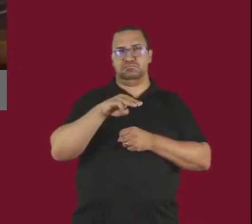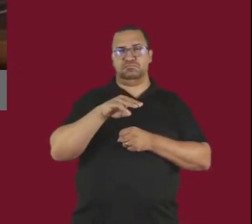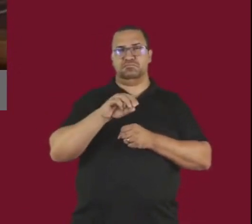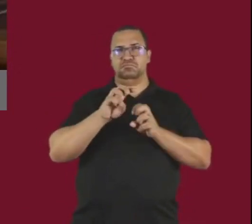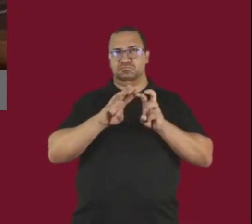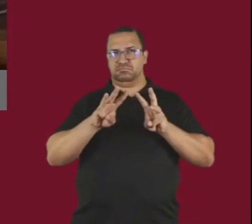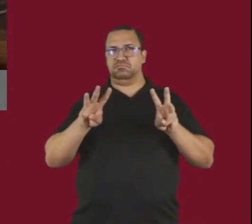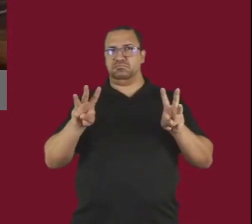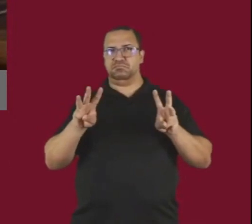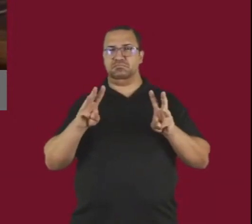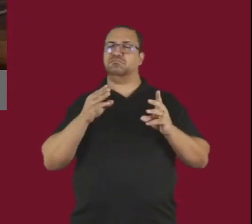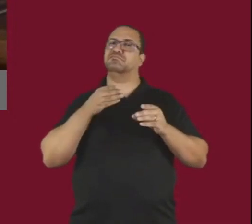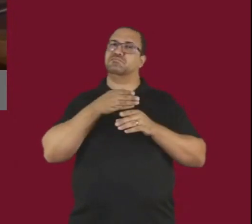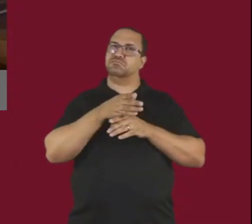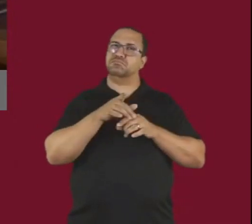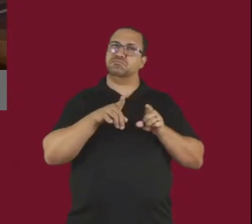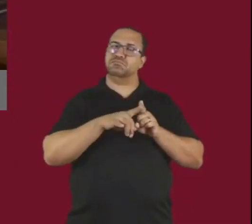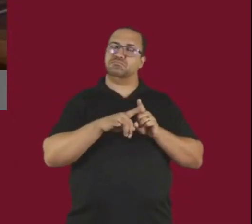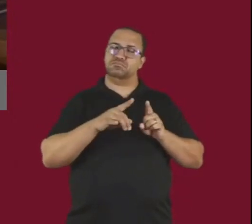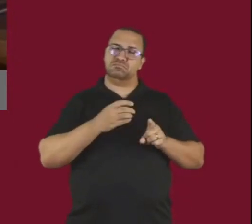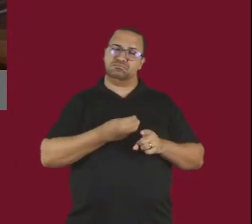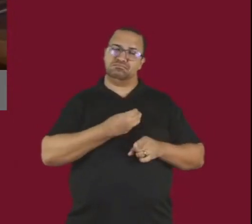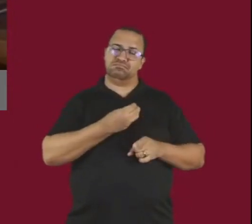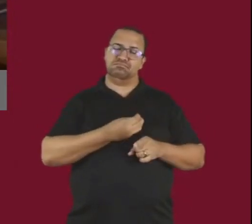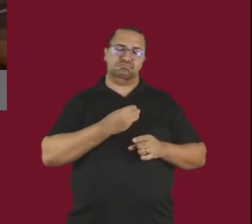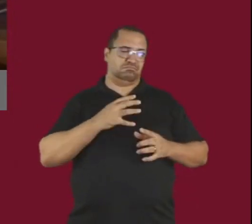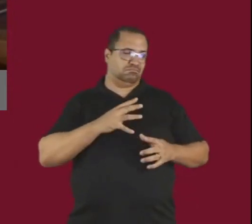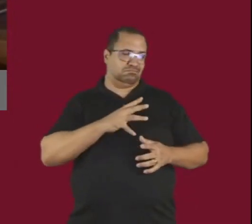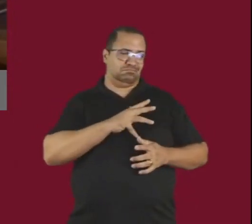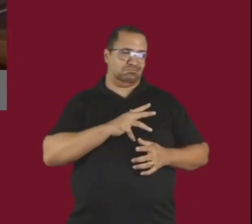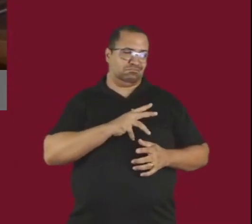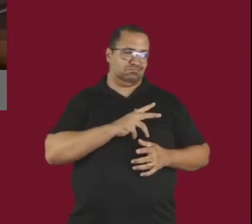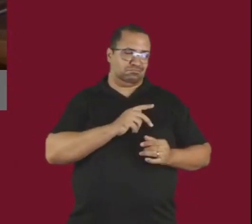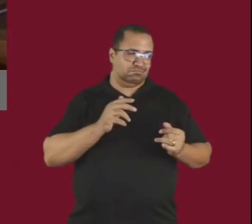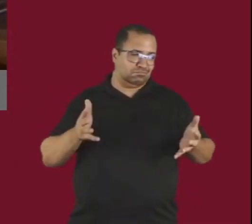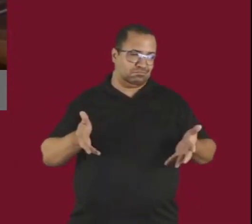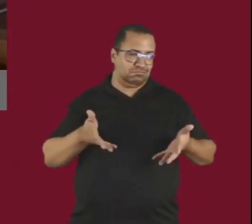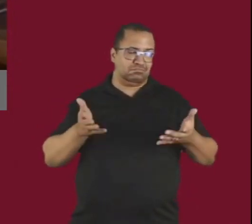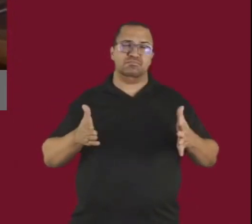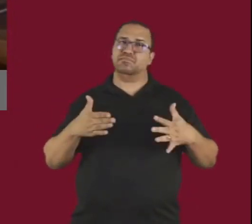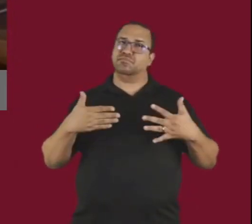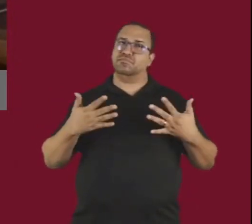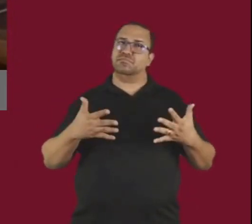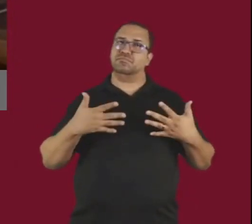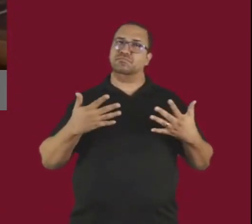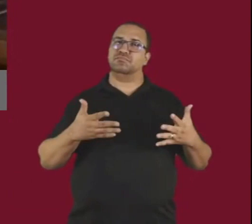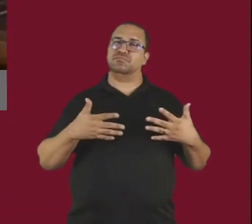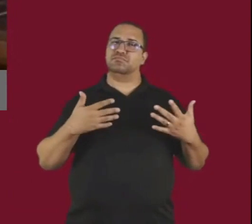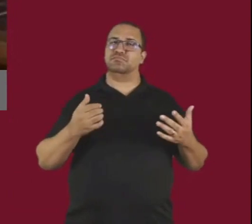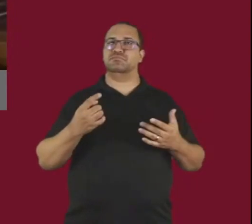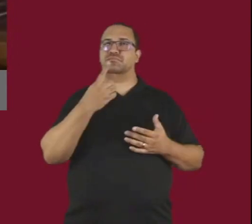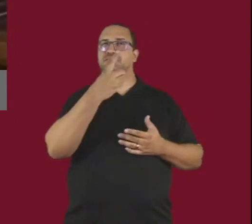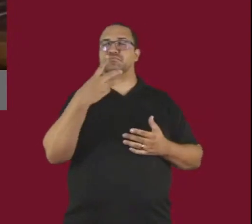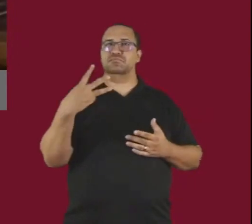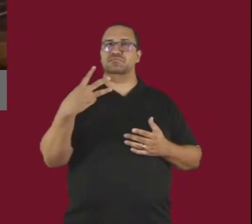dedicação, muito amor, muita precisão, muito rigor, muita luta, em 3 línguas.